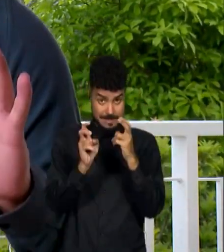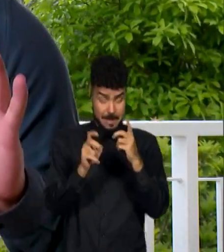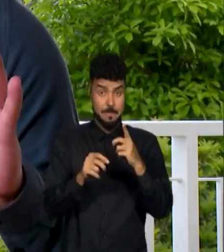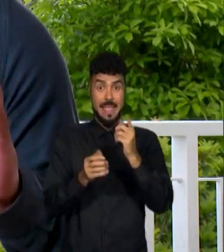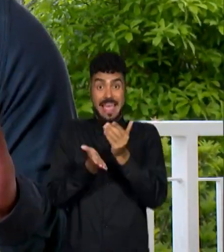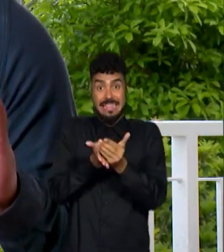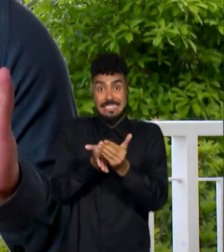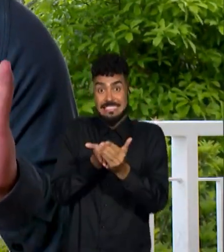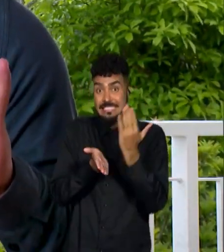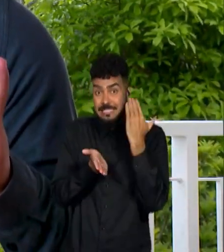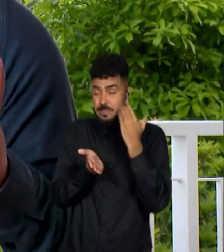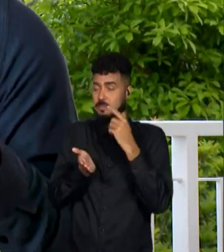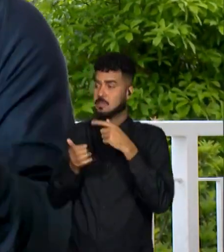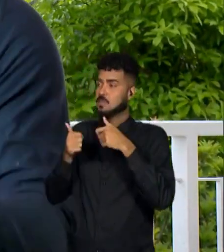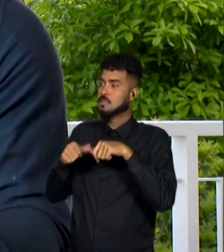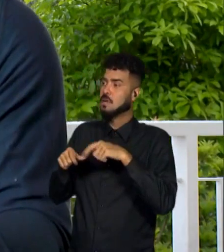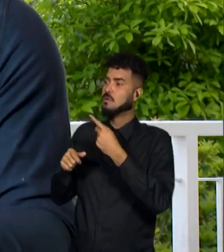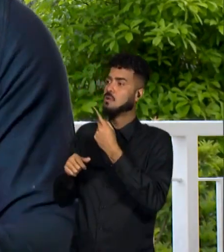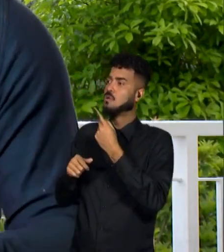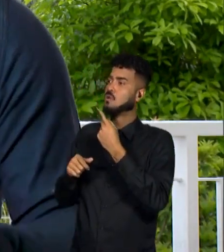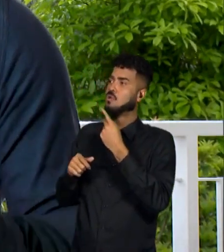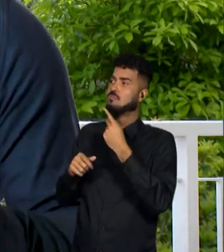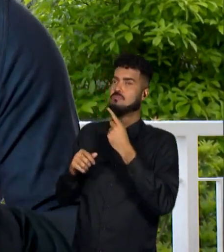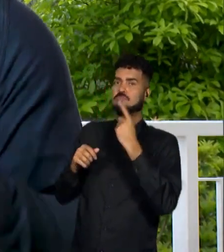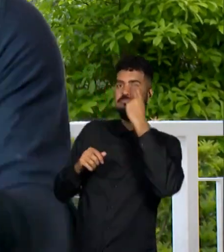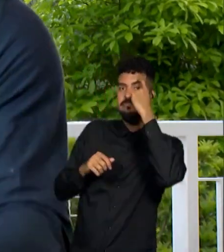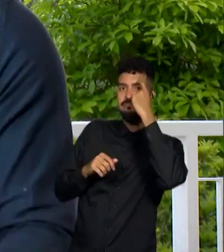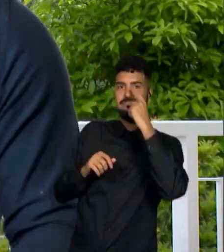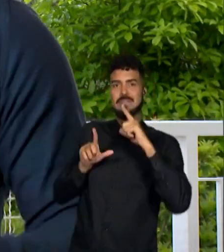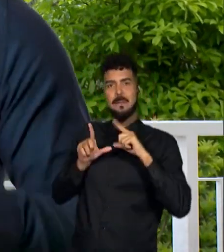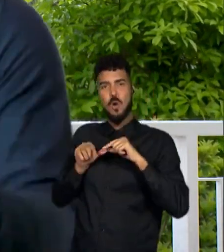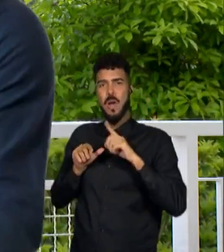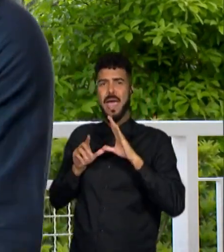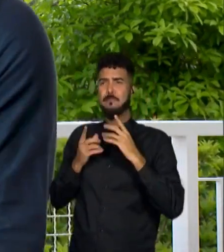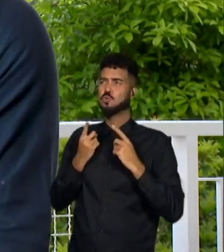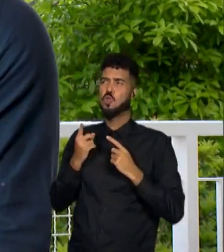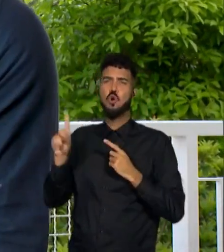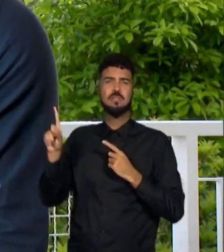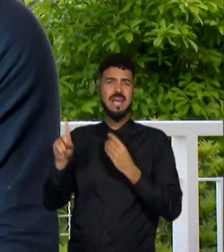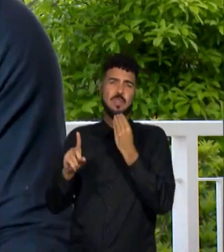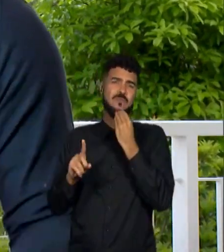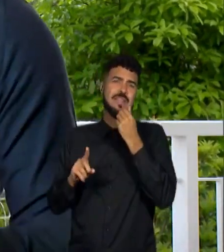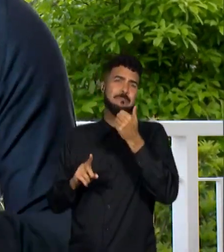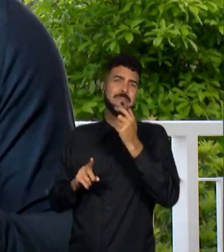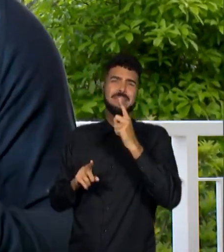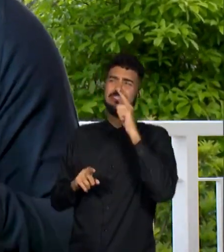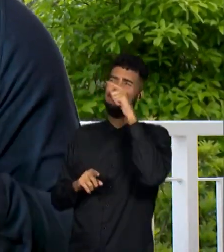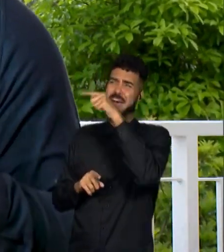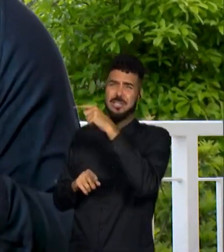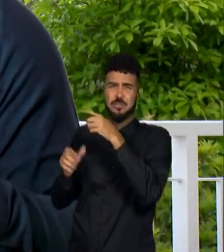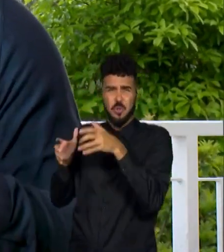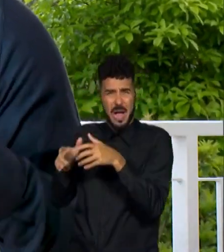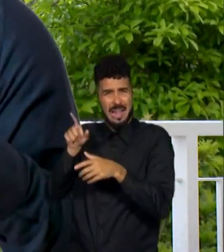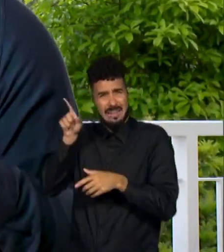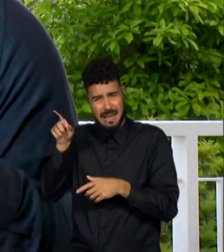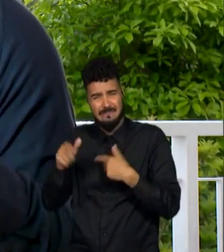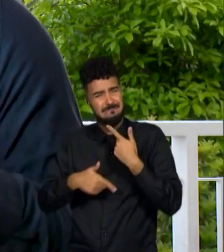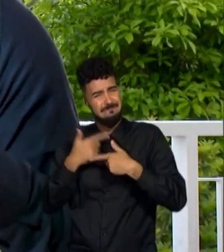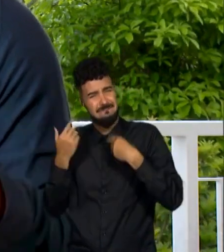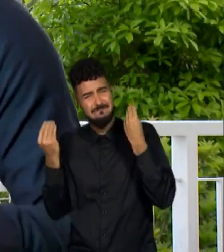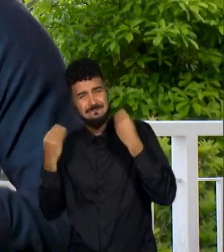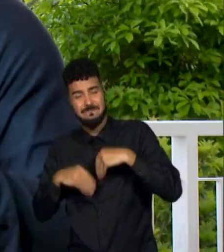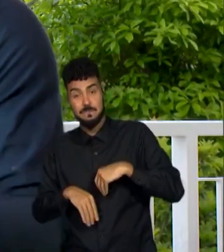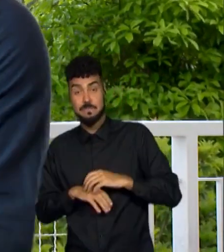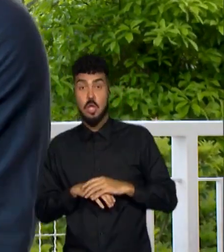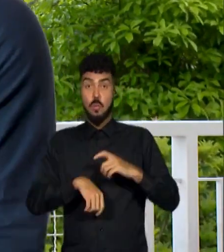inicialmente, uma pré-concepção de que Bangu é longe, que Bangu não vale a pena ir jogar. Então, a gente tem isso. Quando o Bangu começa